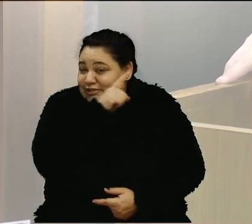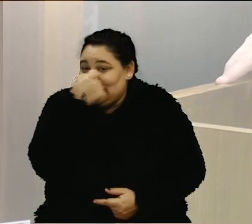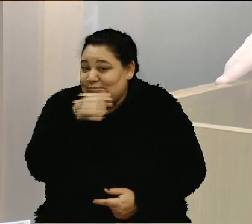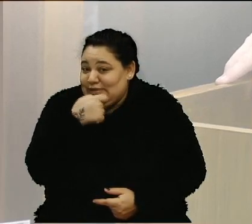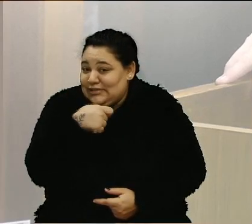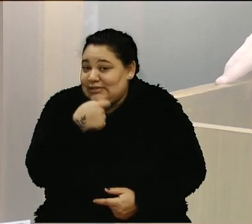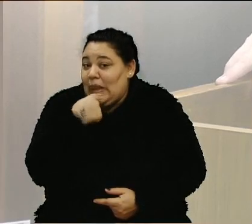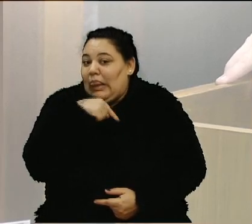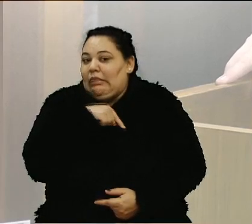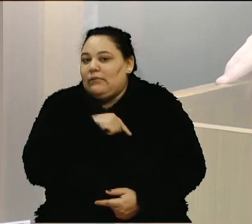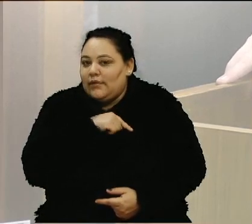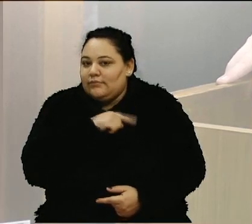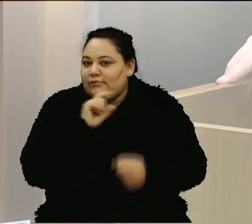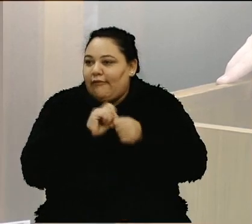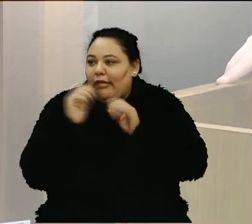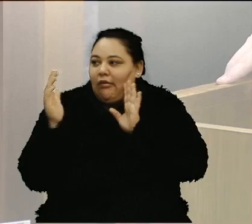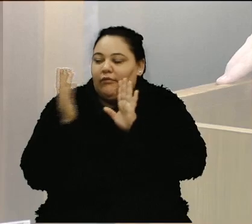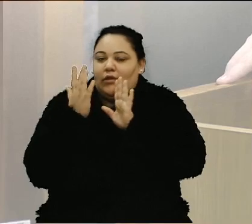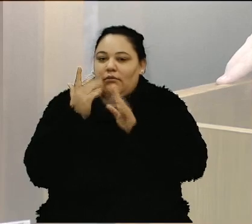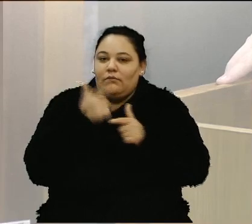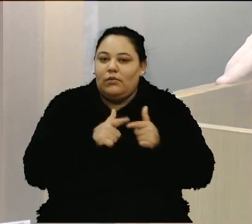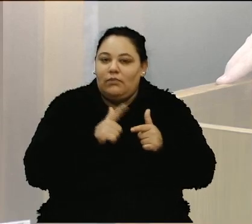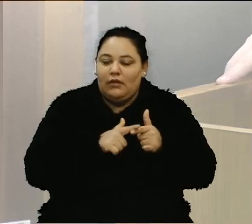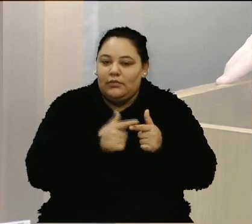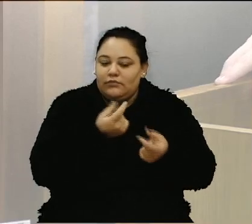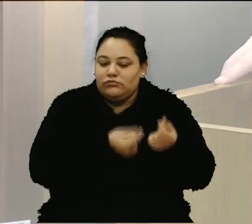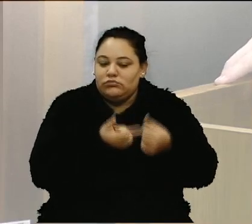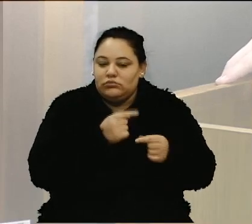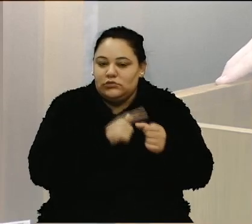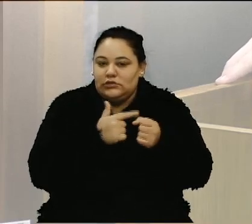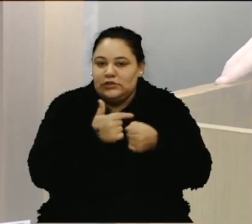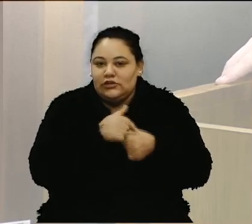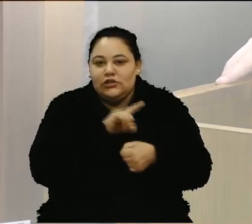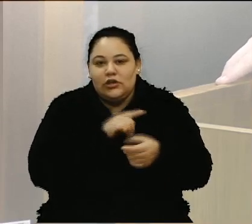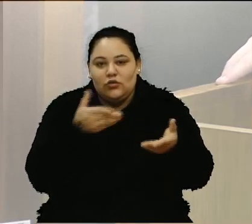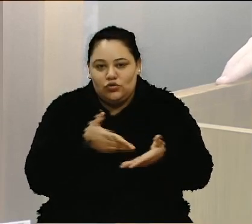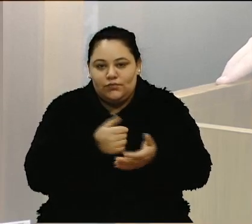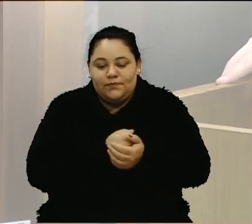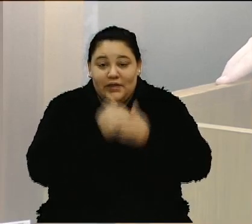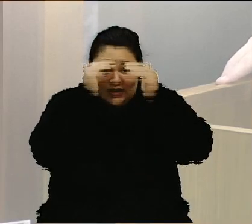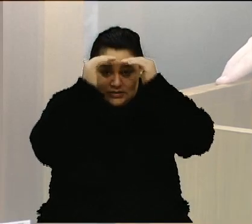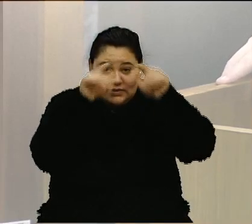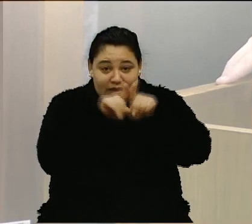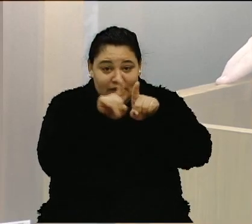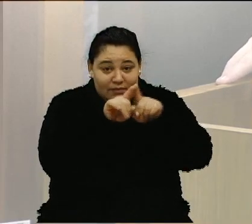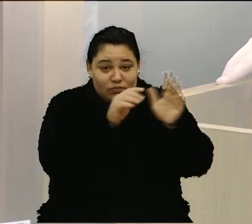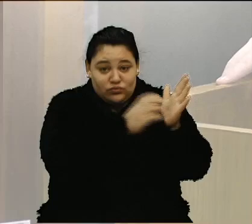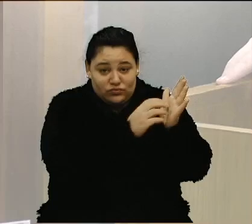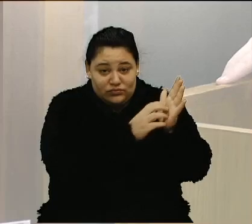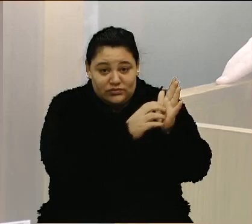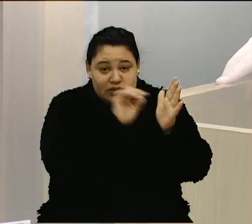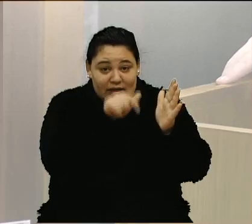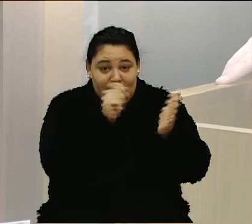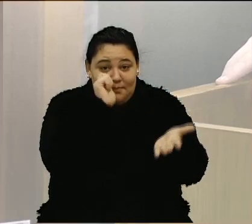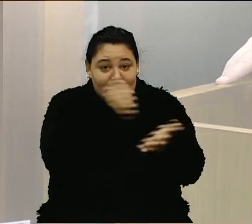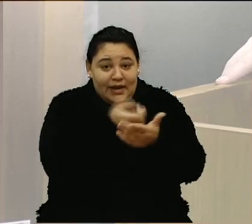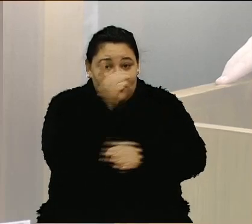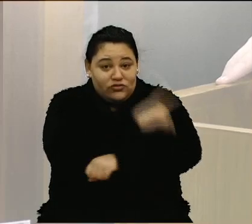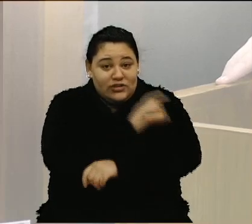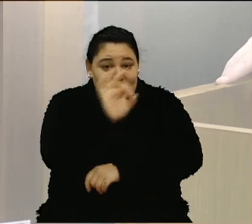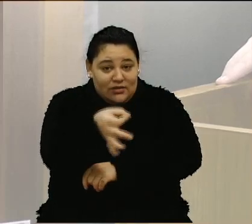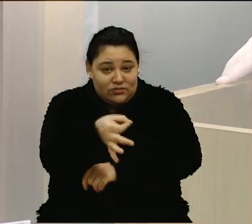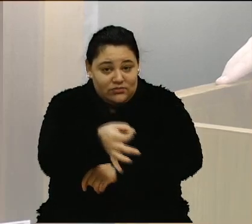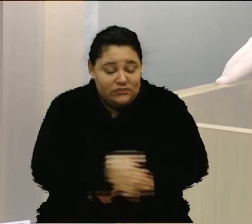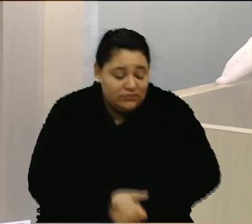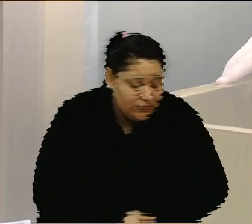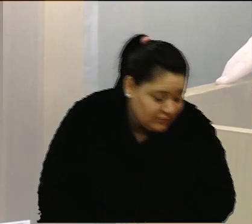fazer o enfrentamento dos problemas financeiros que a cidade hoje. E respeitar o servidor é pagar em dia.